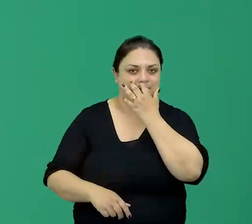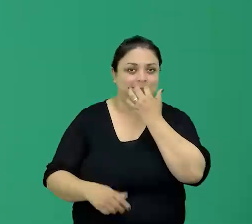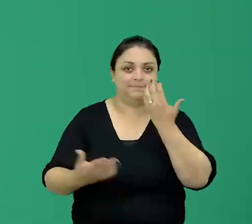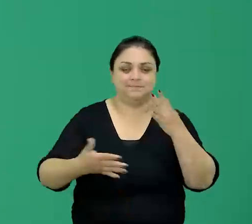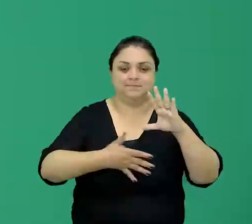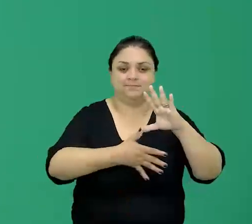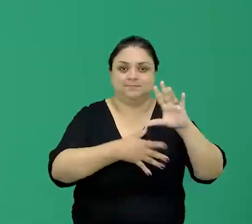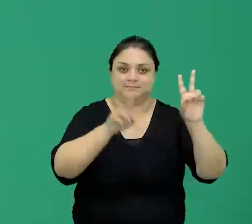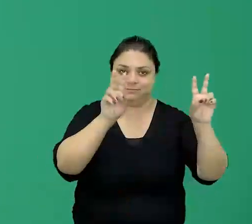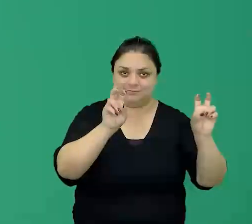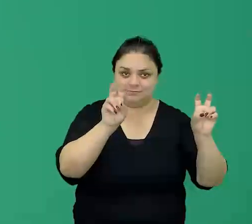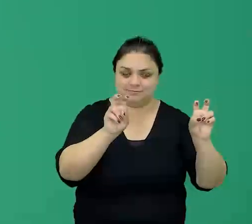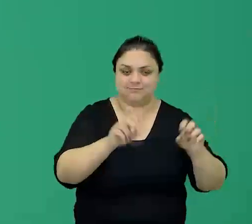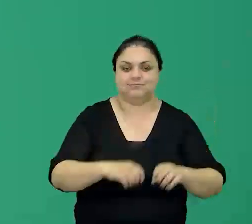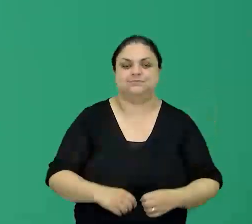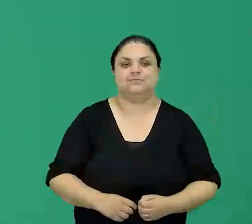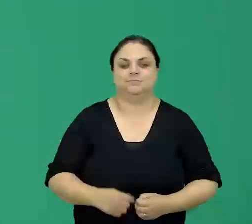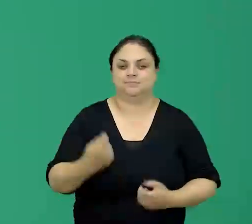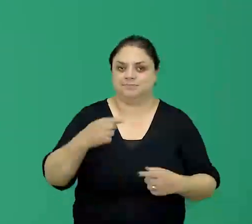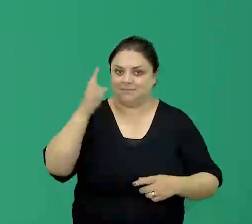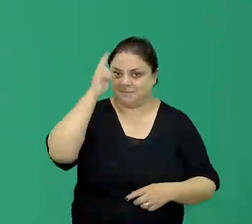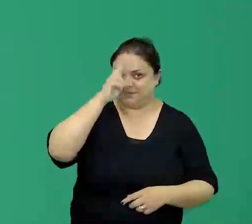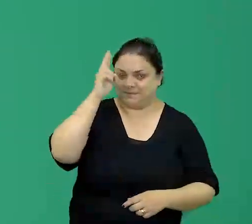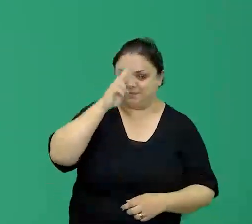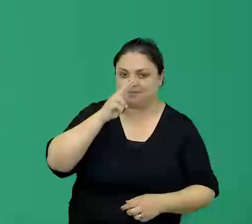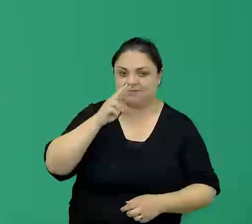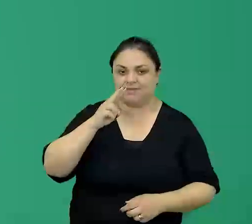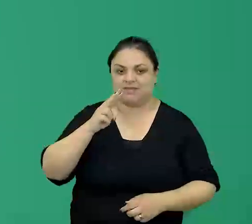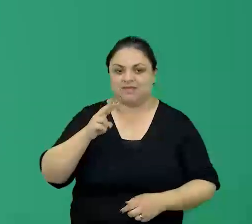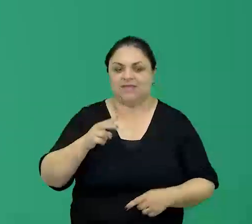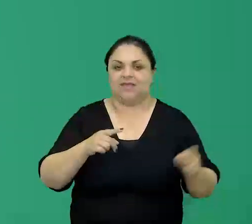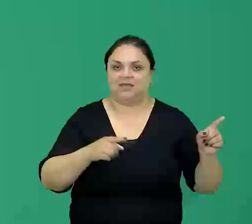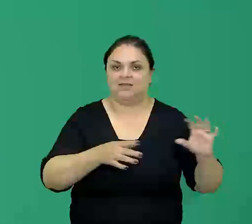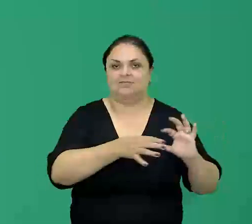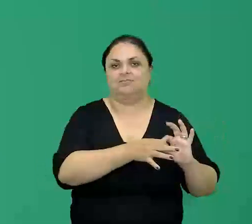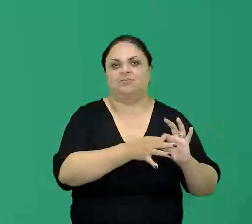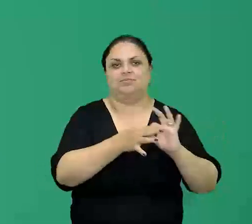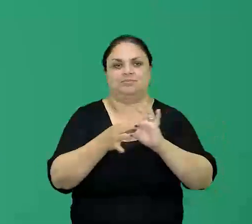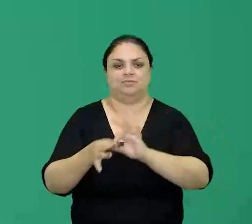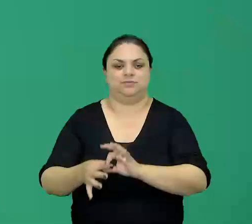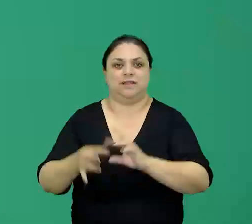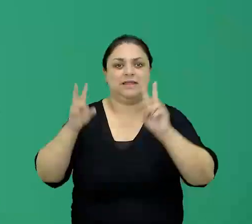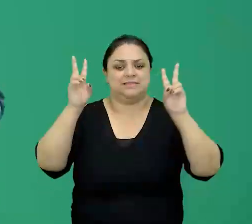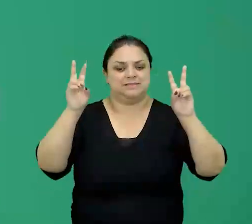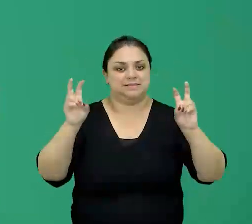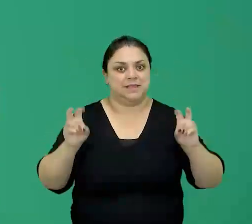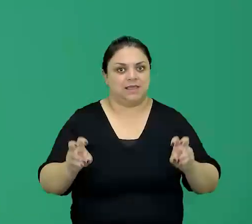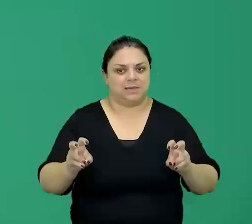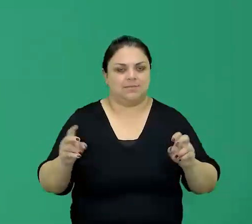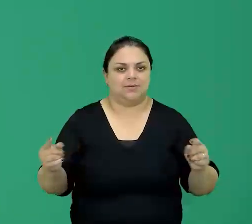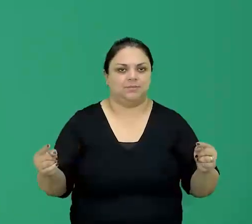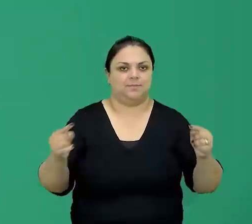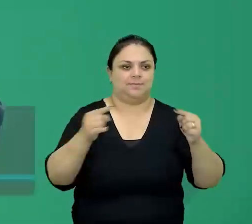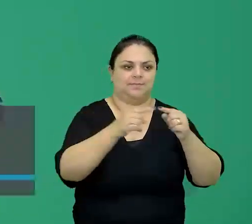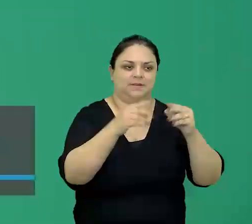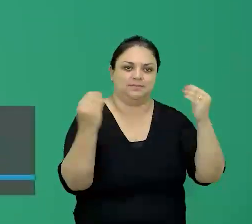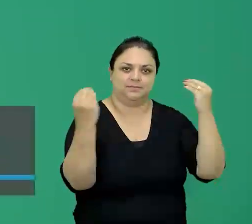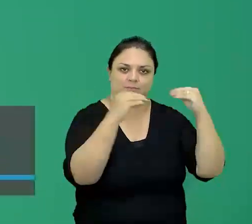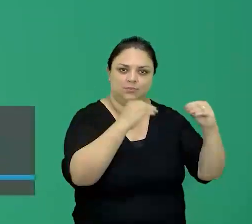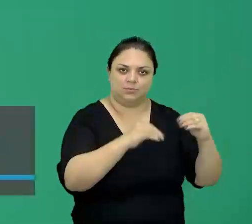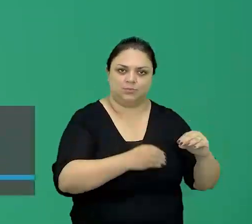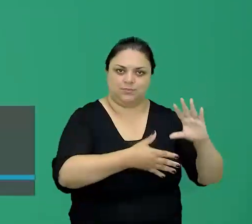a cartografia temática, vocês precisam lembrar mais uma vez que ela segue temas específicos.